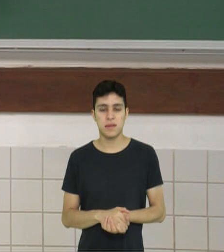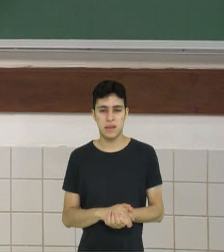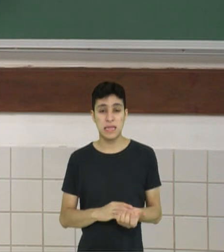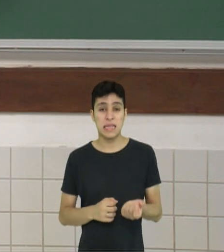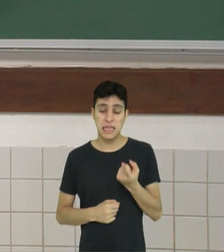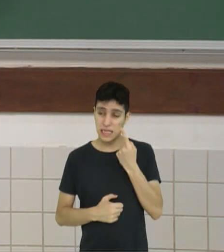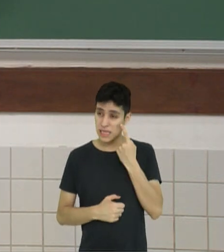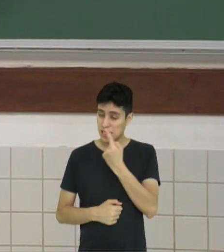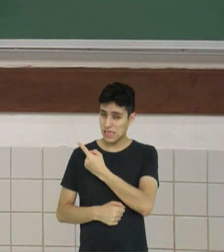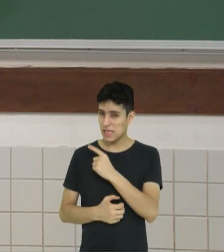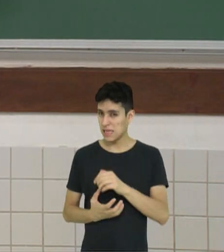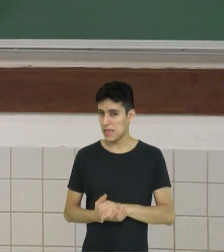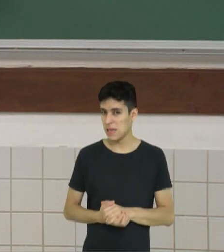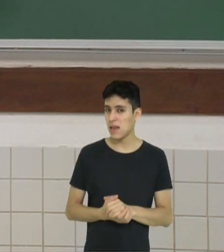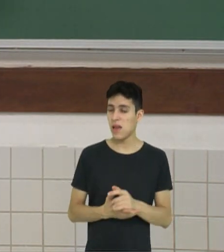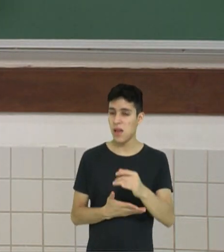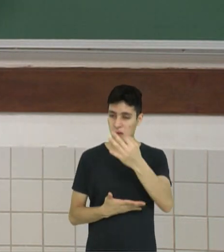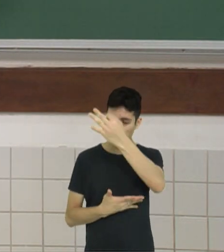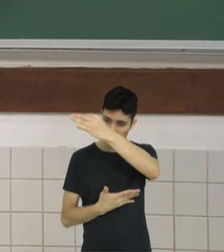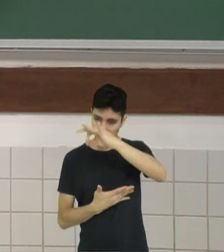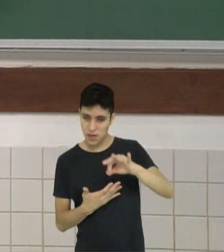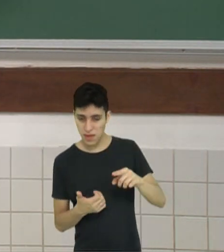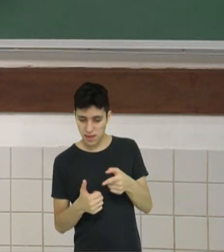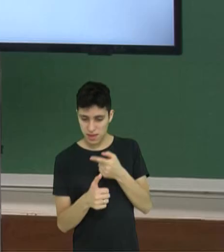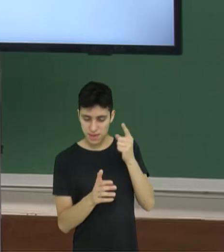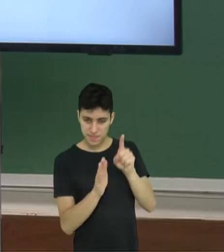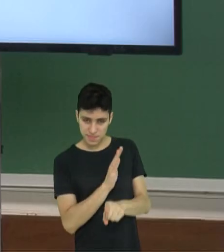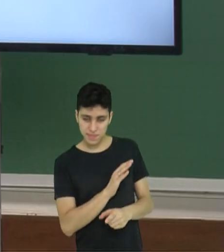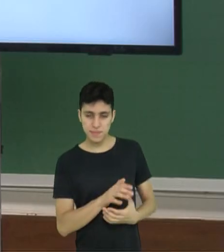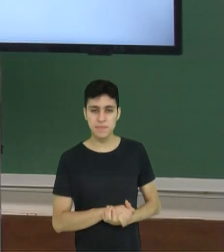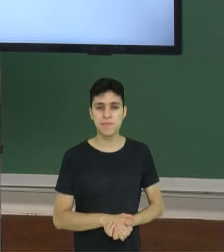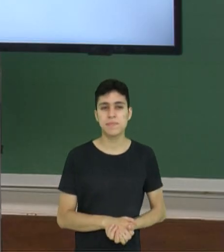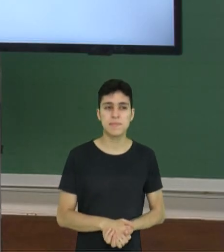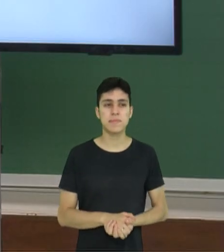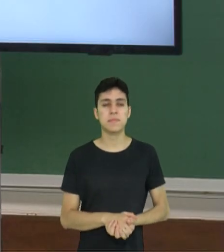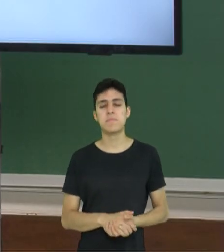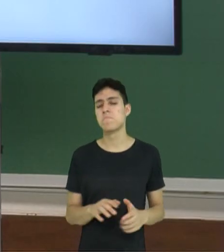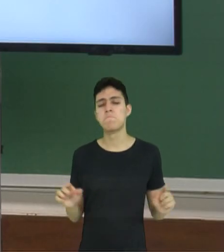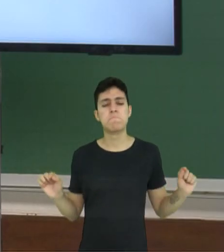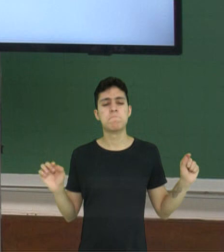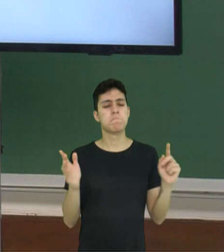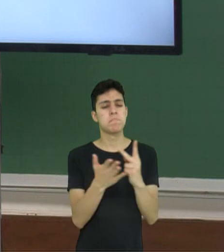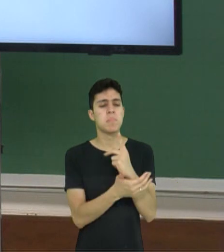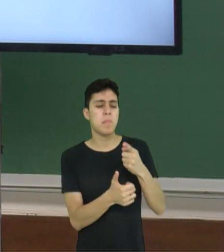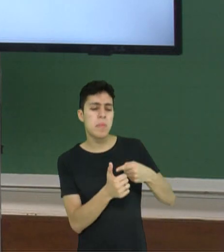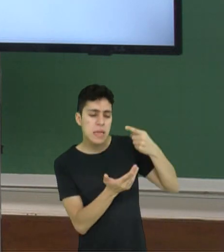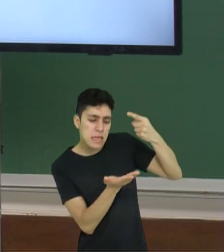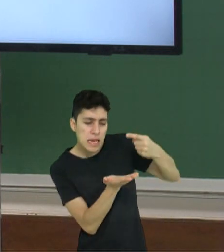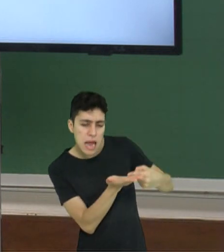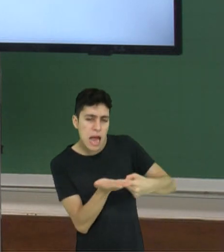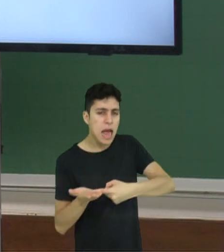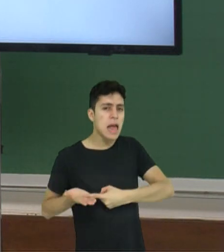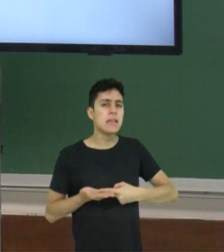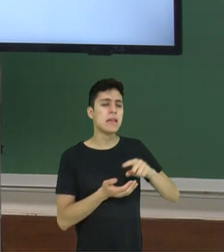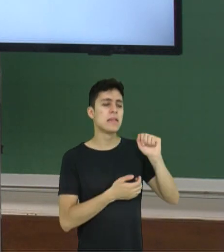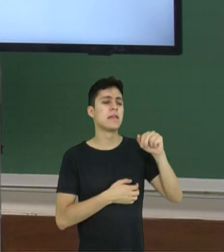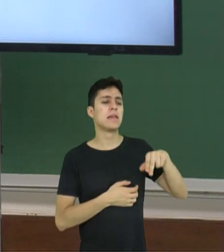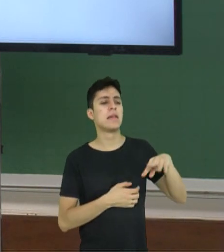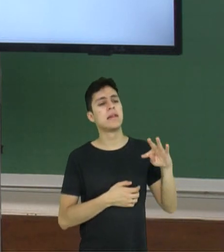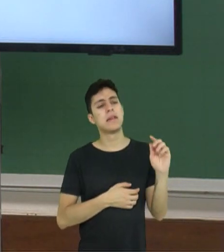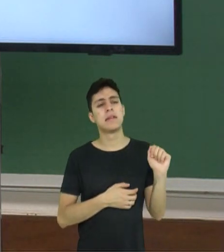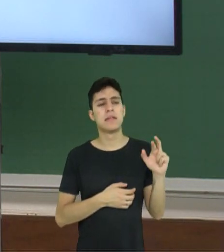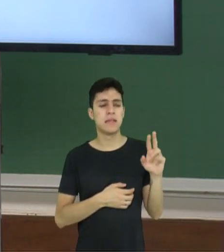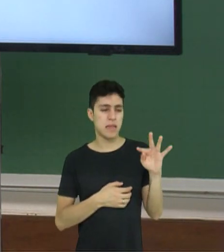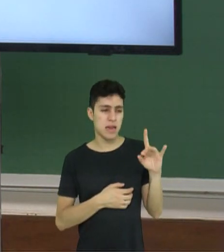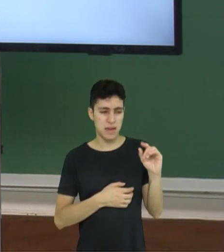Então vamos lá, oitavo ano, vamos à correção do nosso primeiro questionário. O que ocorreu após o Tratado da Antártida? Tratado esse que veremos com maiores detalhes